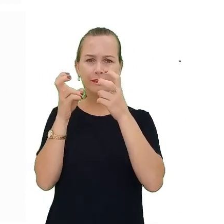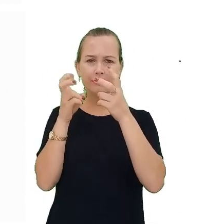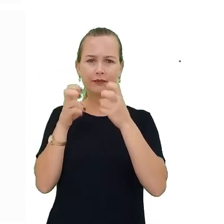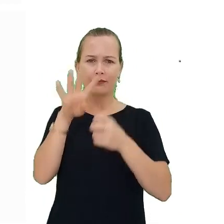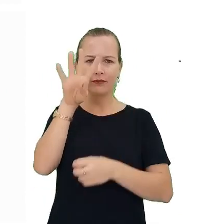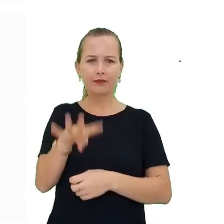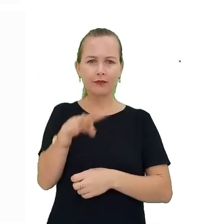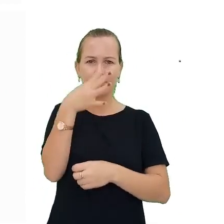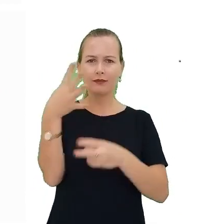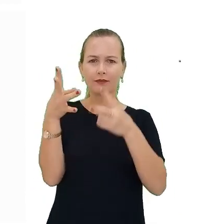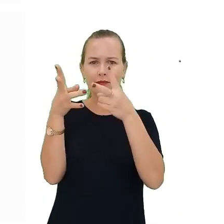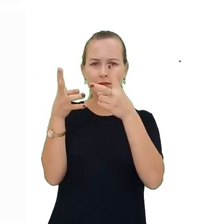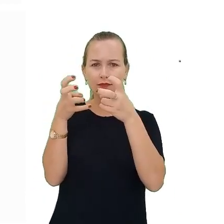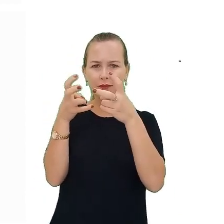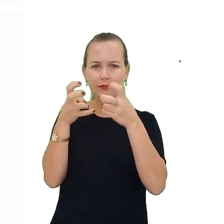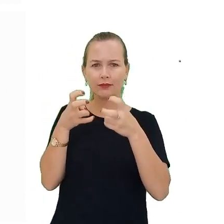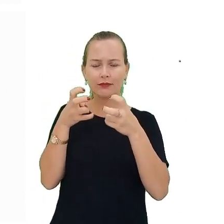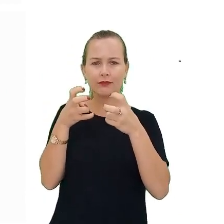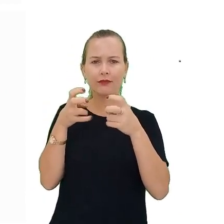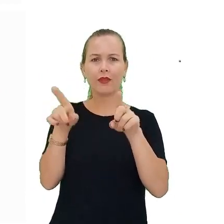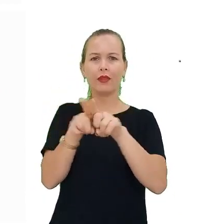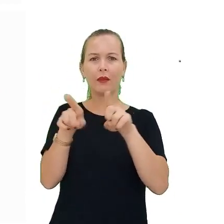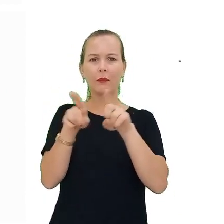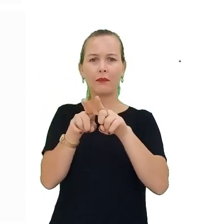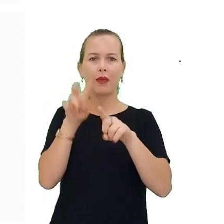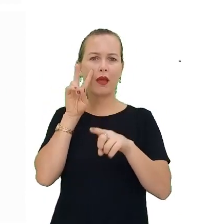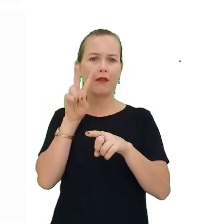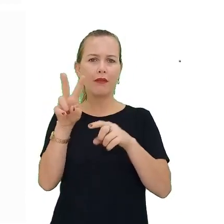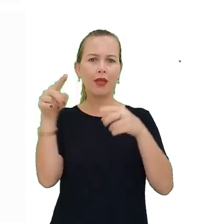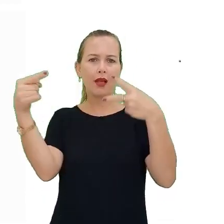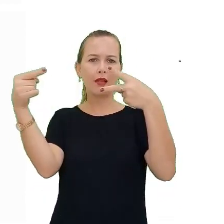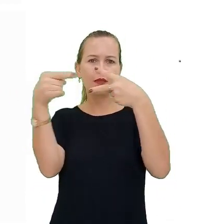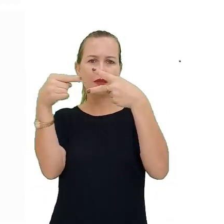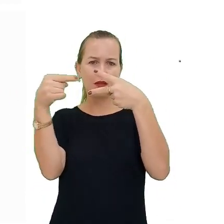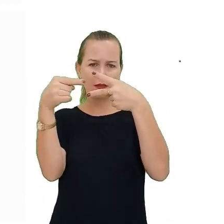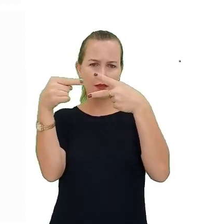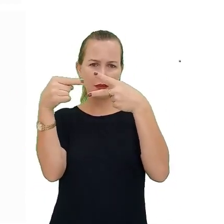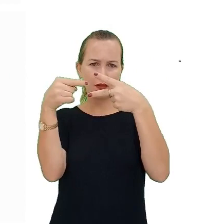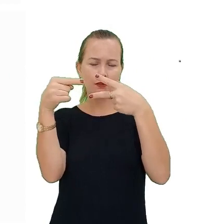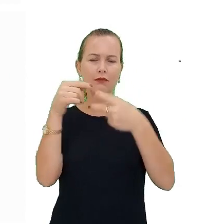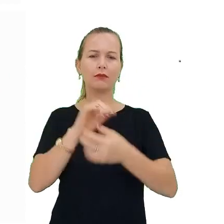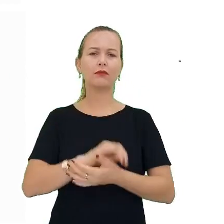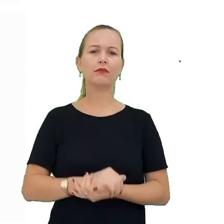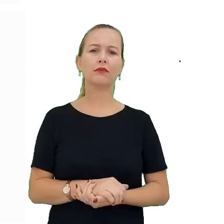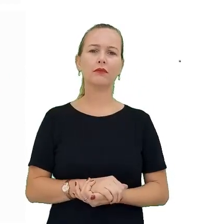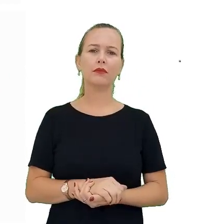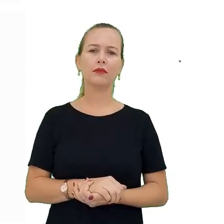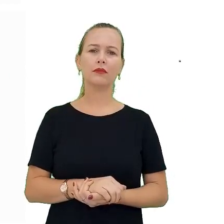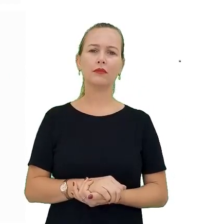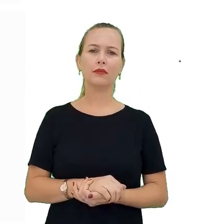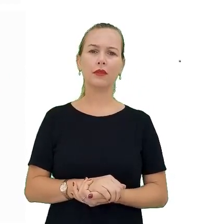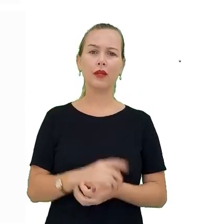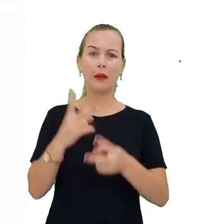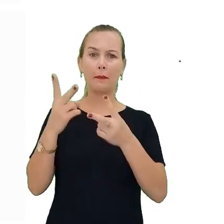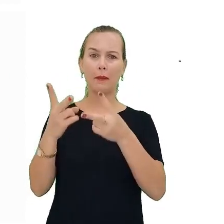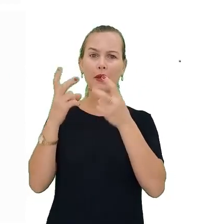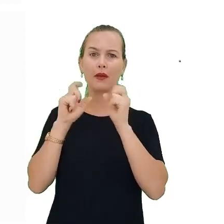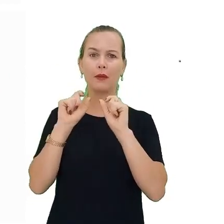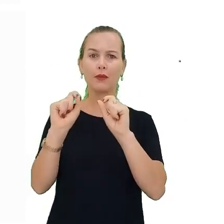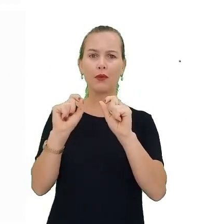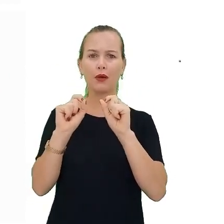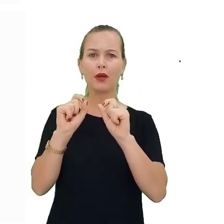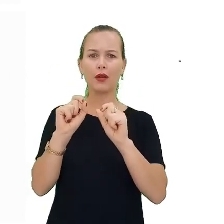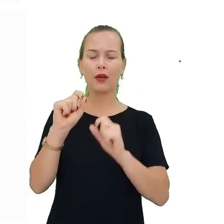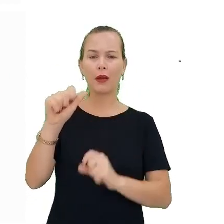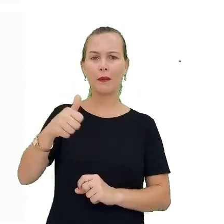Observando atentamente a tabela e a seta apontando a leitura dos dados da esquerda para a direita, percebemos